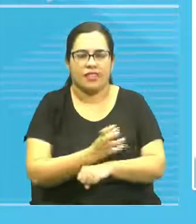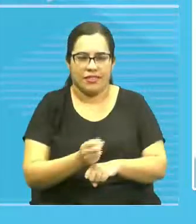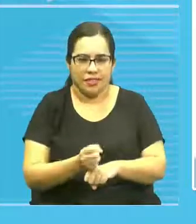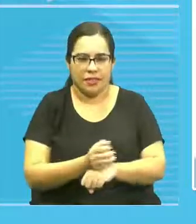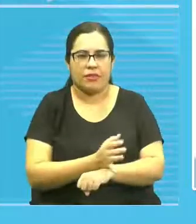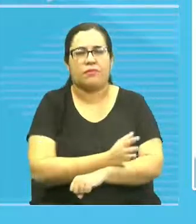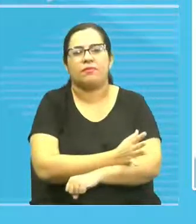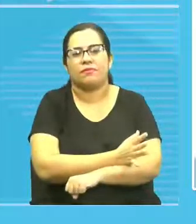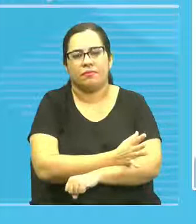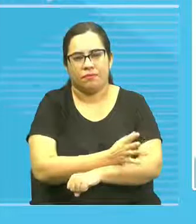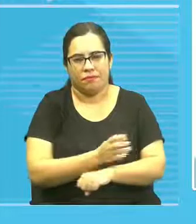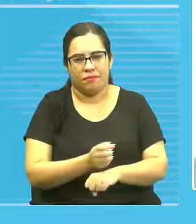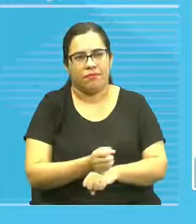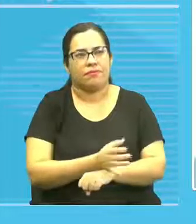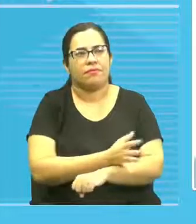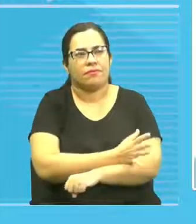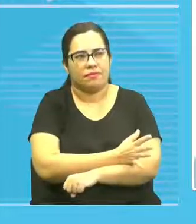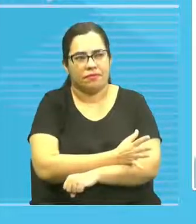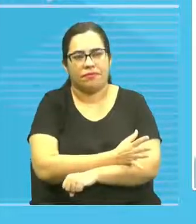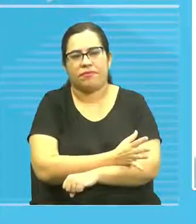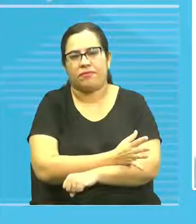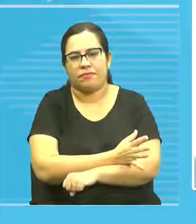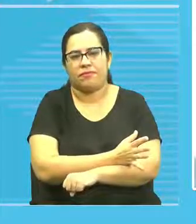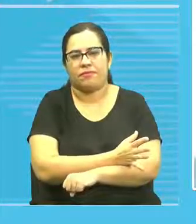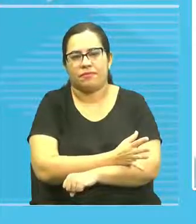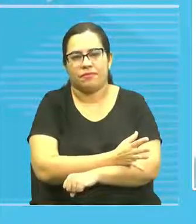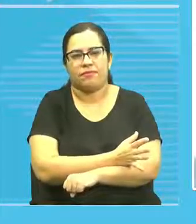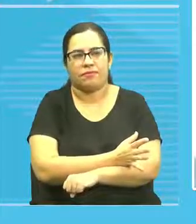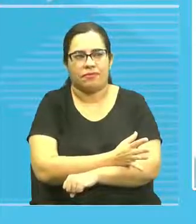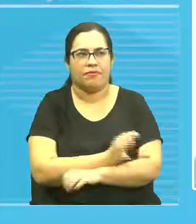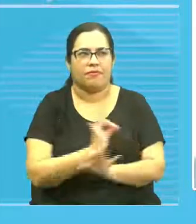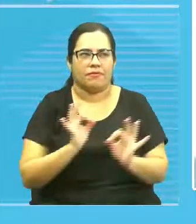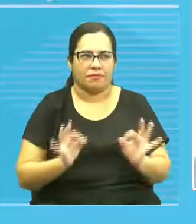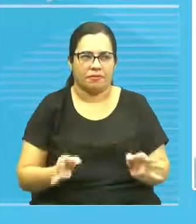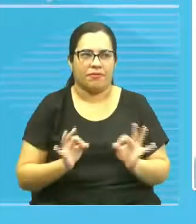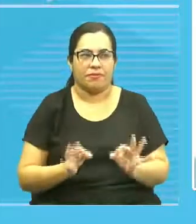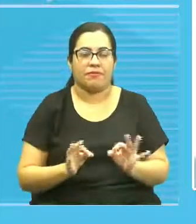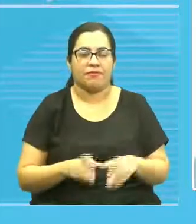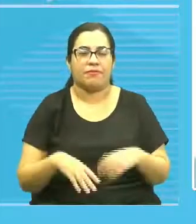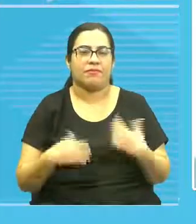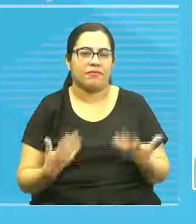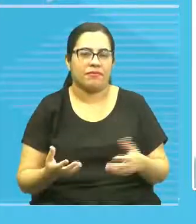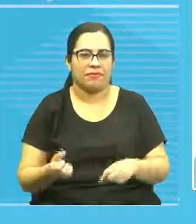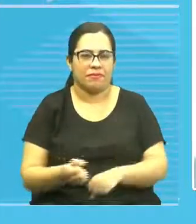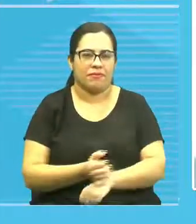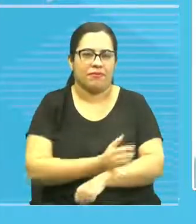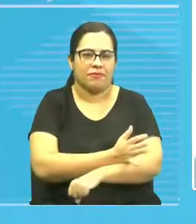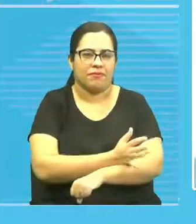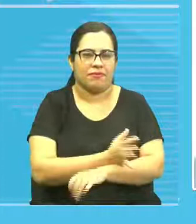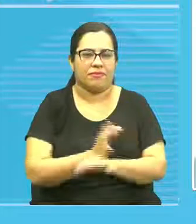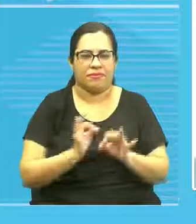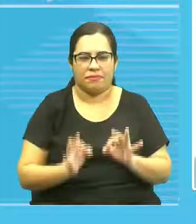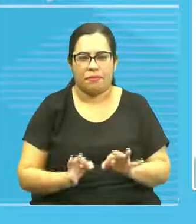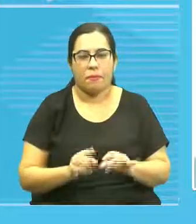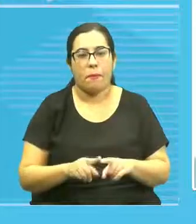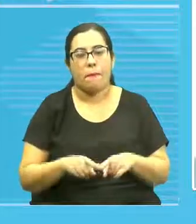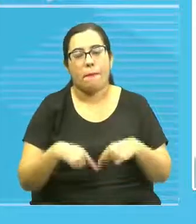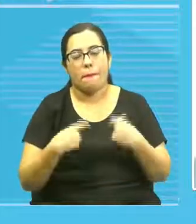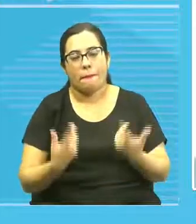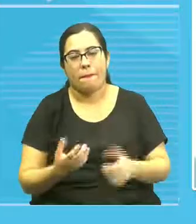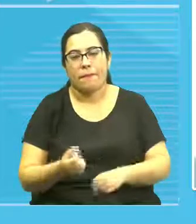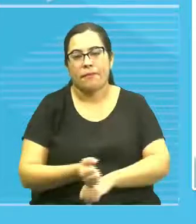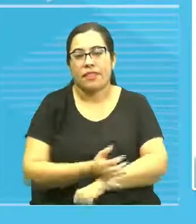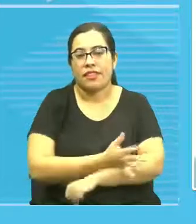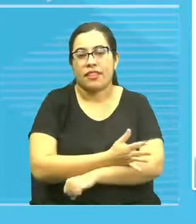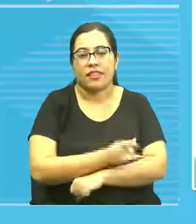expulsando calor, liberando calor, liberando calor. Certo? Ele está liberando calor. No que ele libera